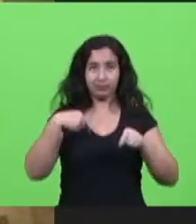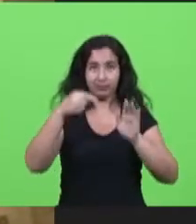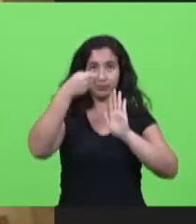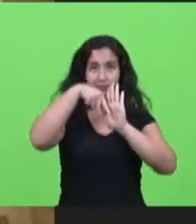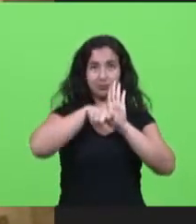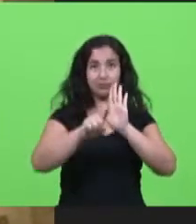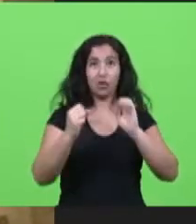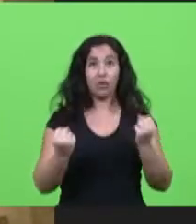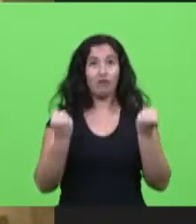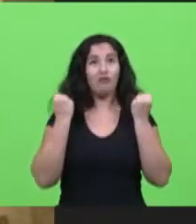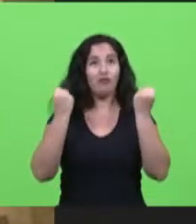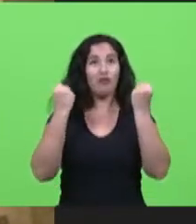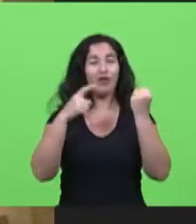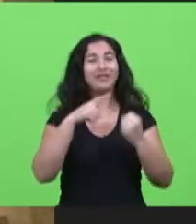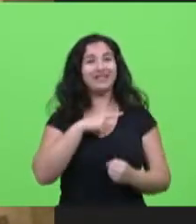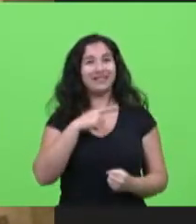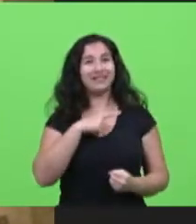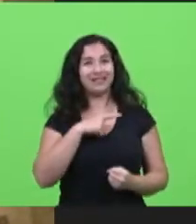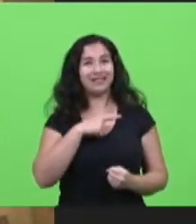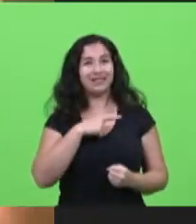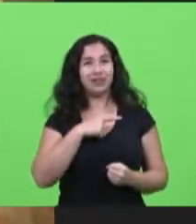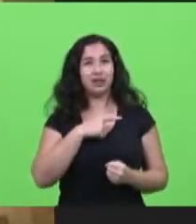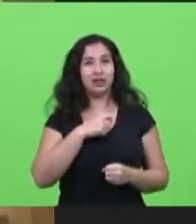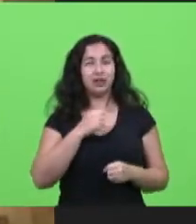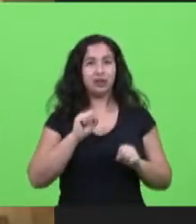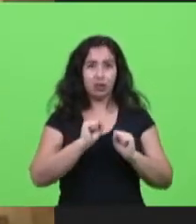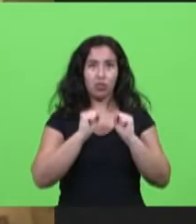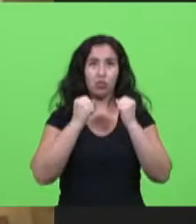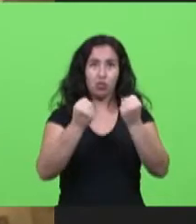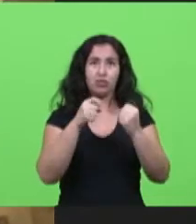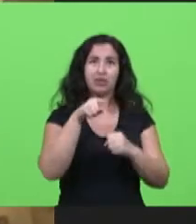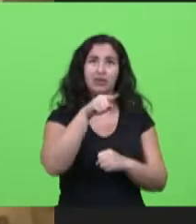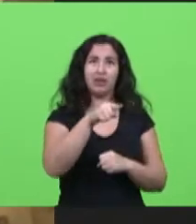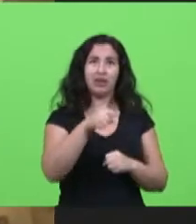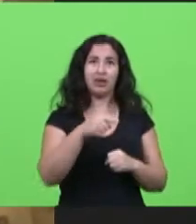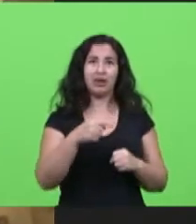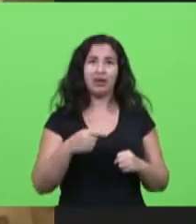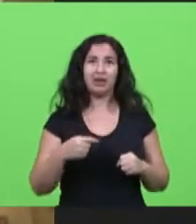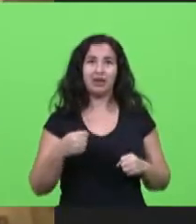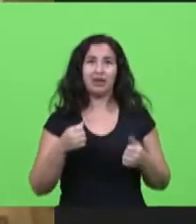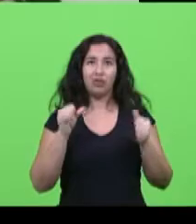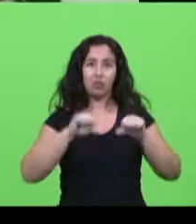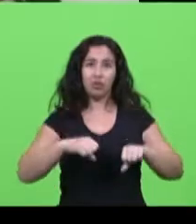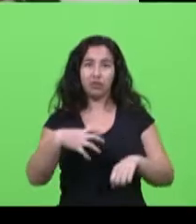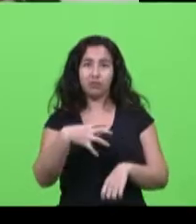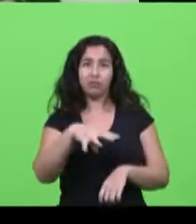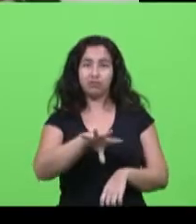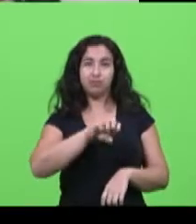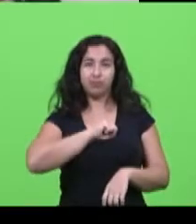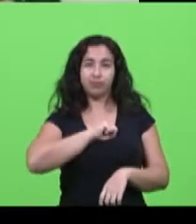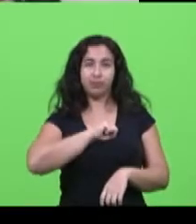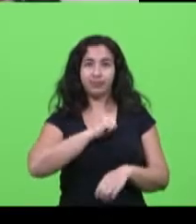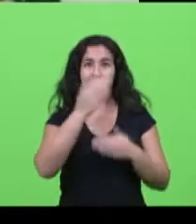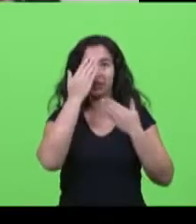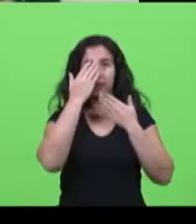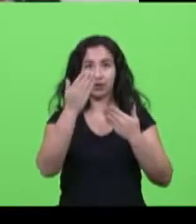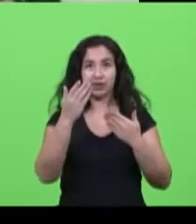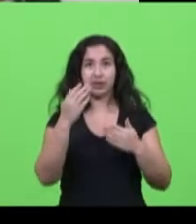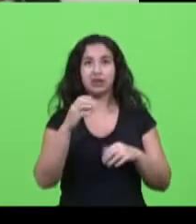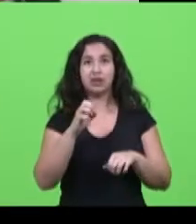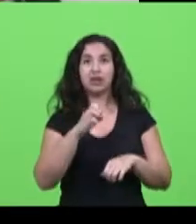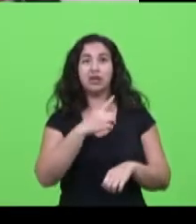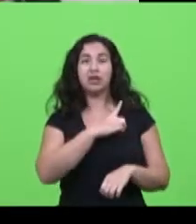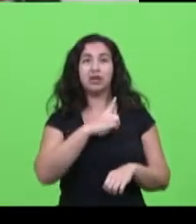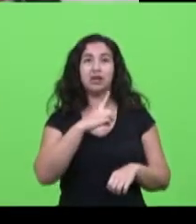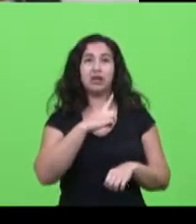mais rápidas no combate a infecções. Esse é o meu parecer, senhores deputados. Quero agradecer à casa, os deputados estaduais. Estou